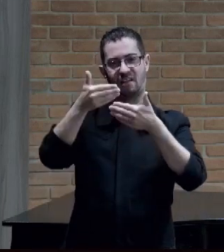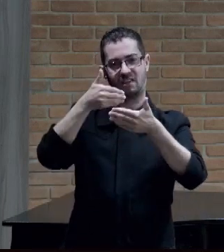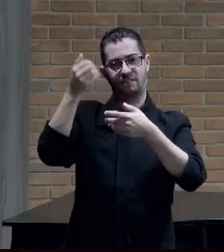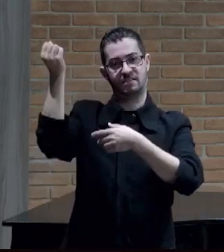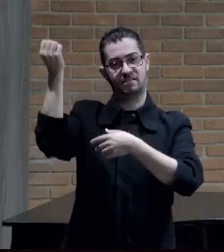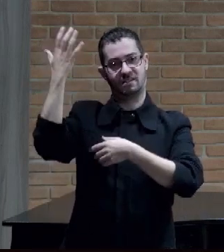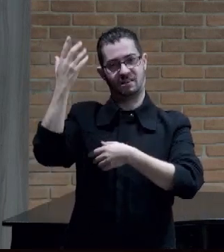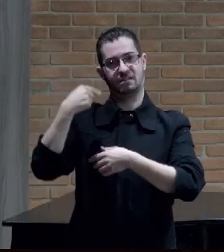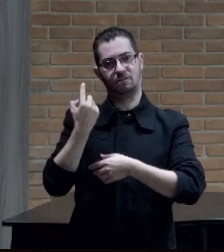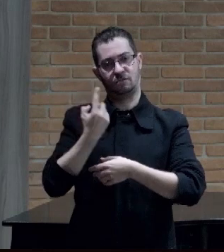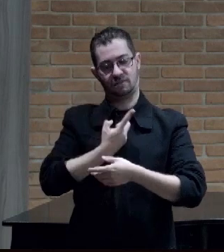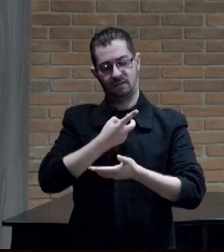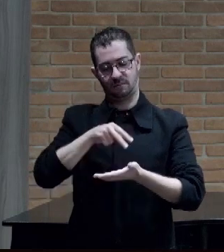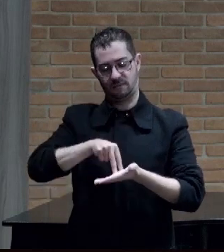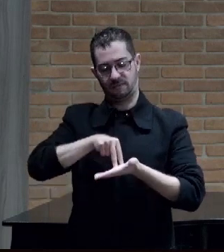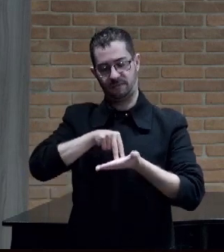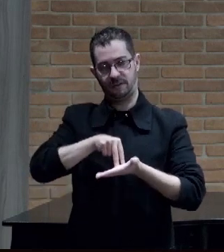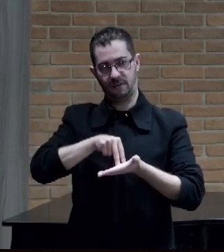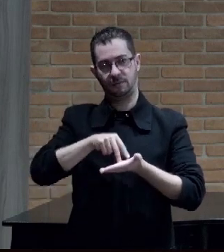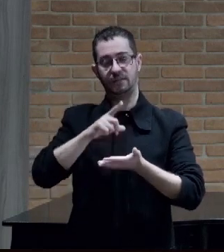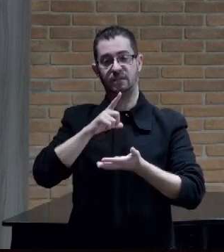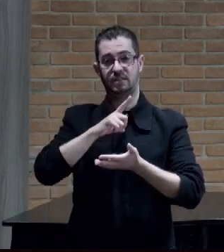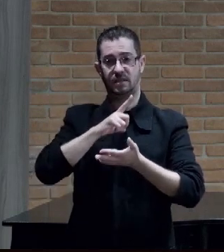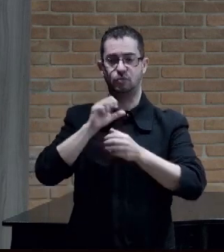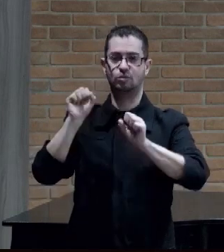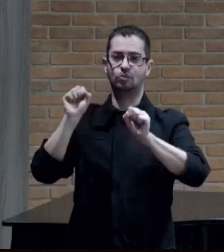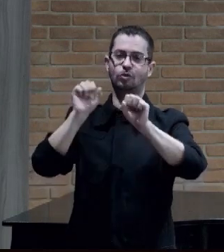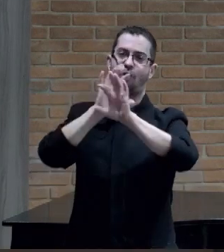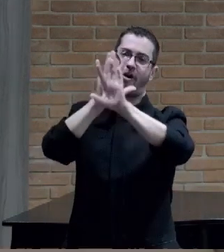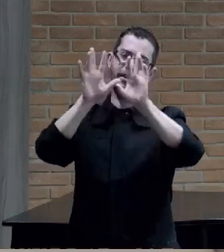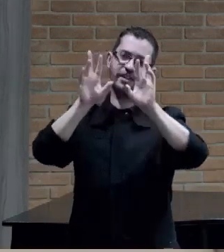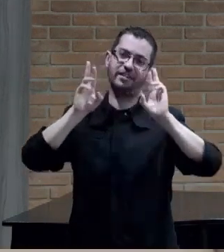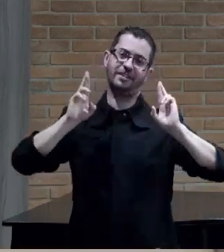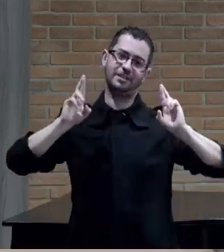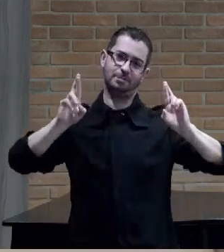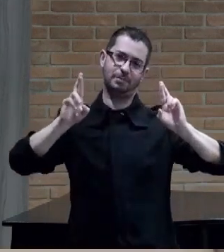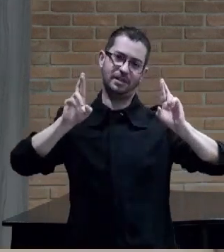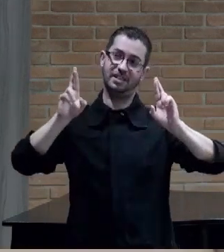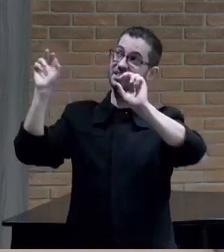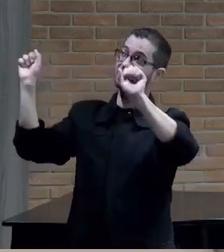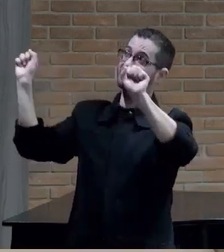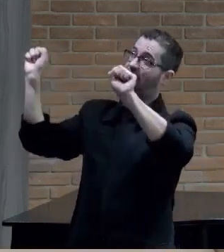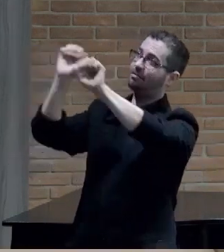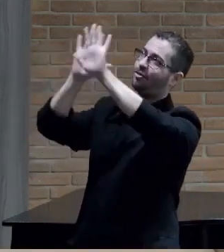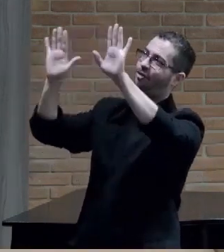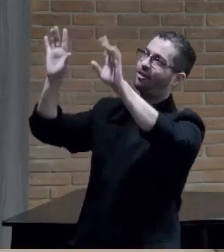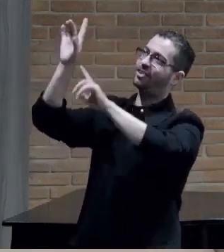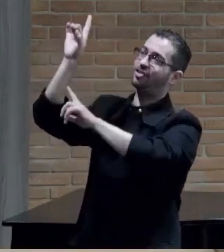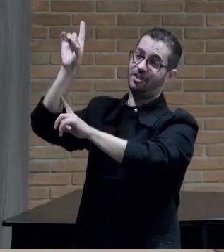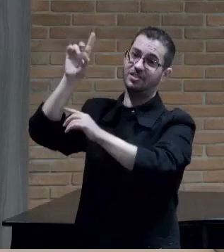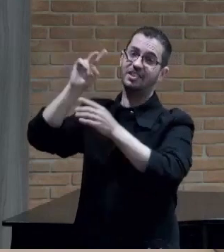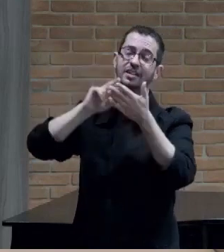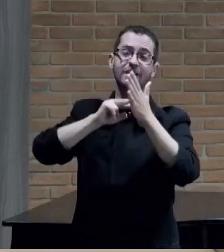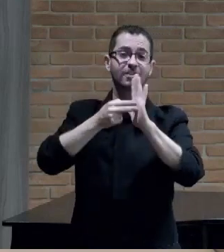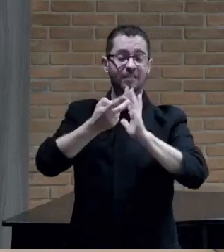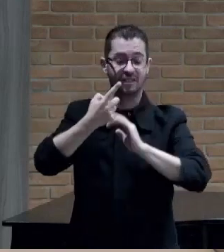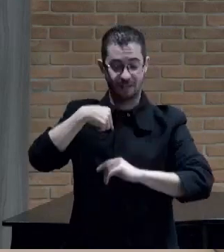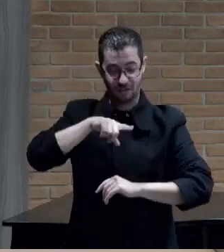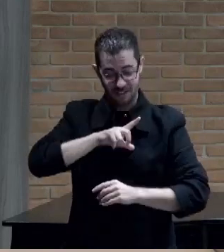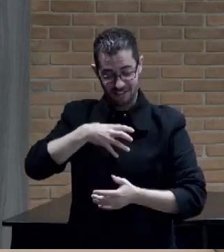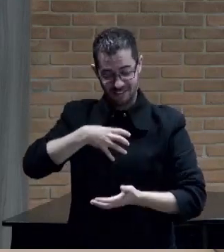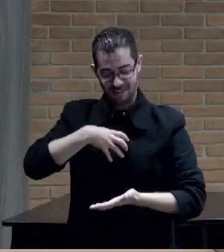e gloriamo-nos na esperança da glória de Deus. Esse gloriamo-nos é o quê? Nos alegramos.